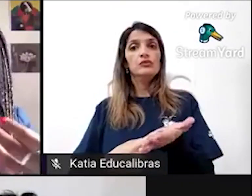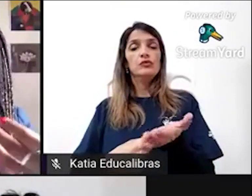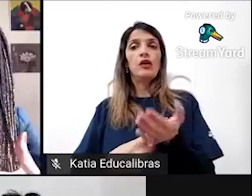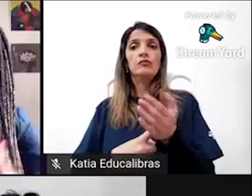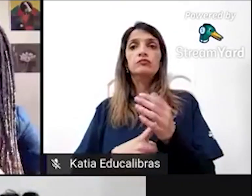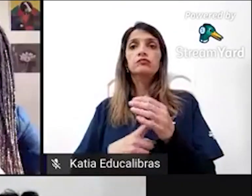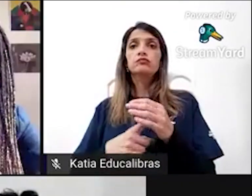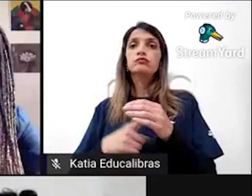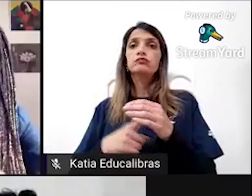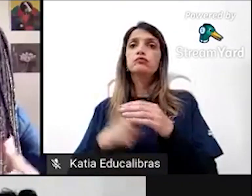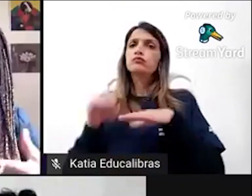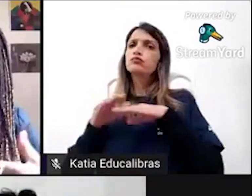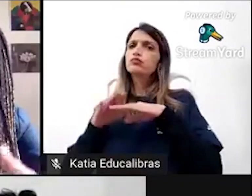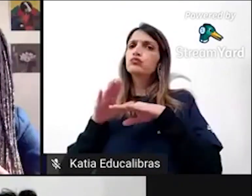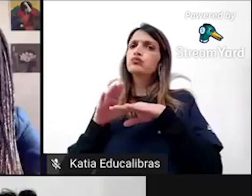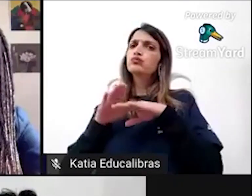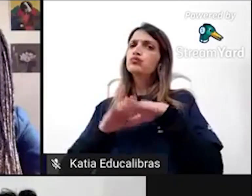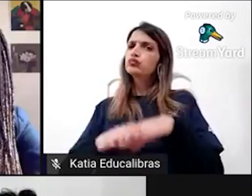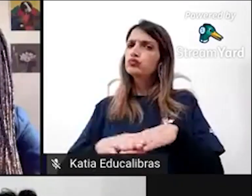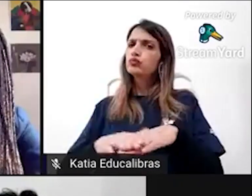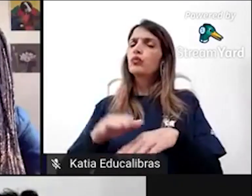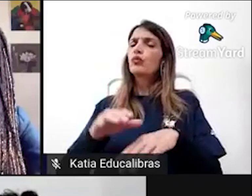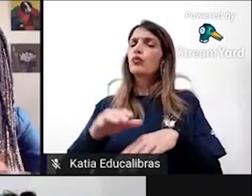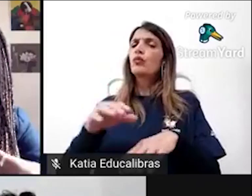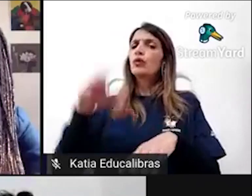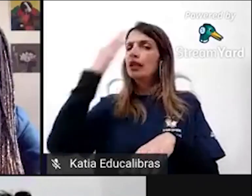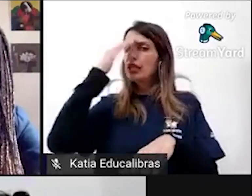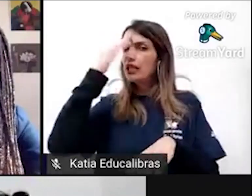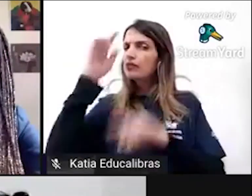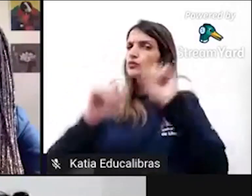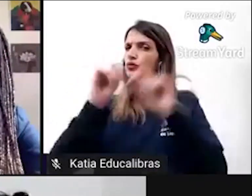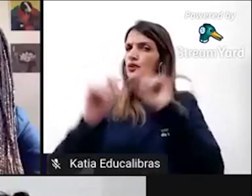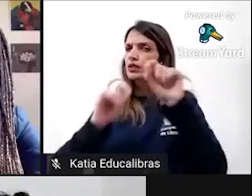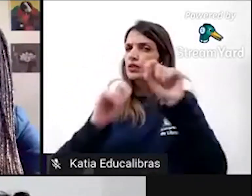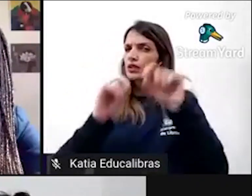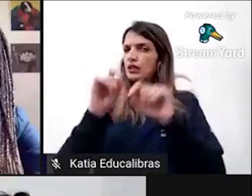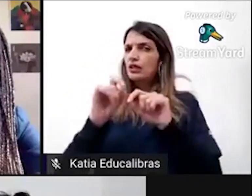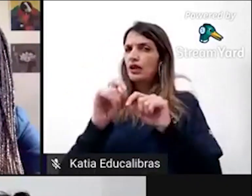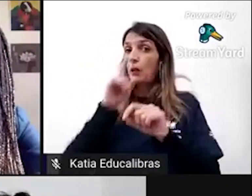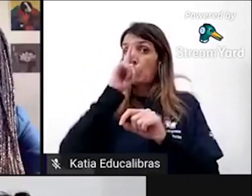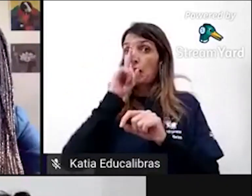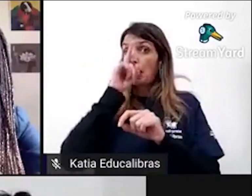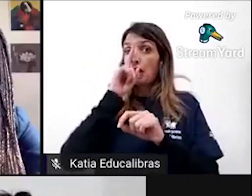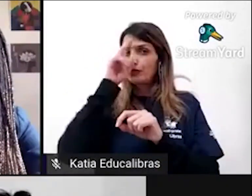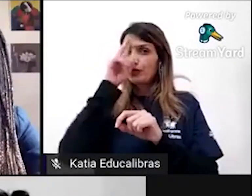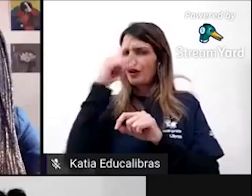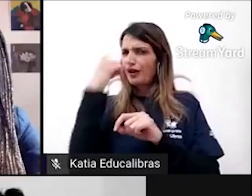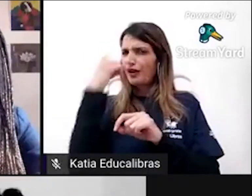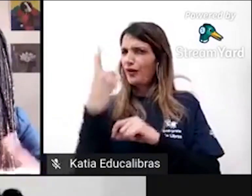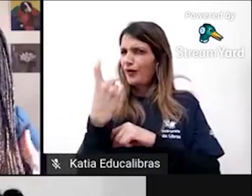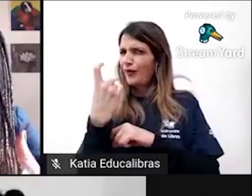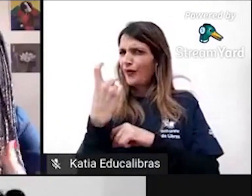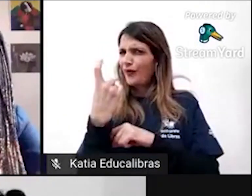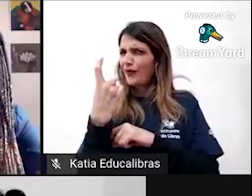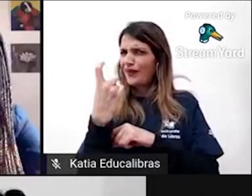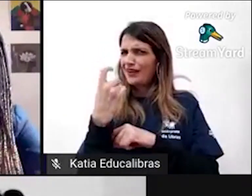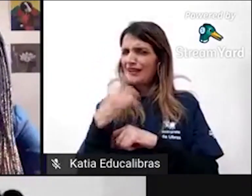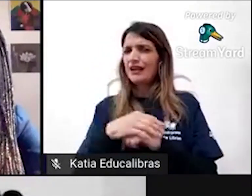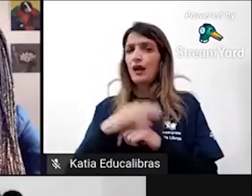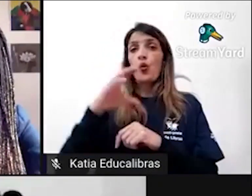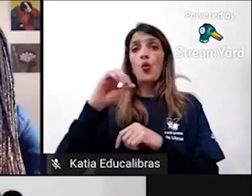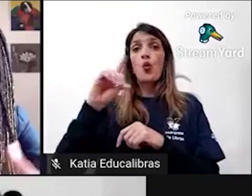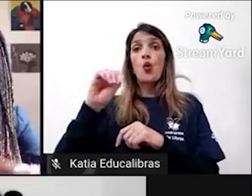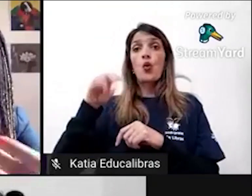tem compromisso e ele compreende o perigo de uma história única e a nossa